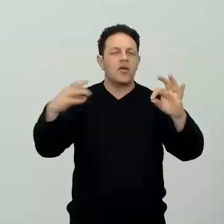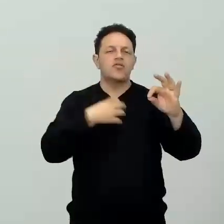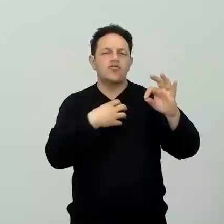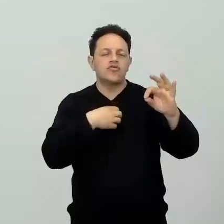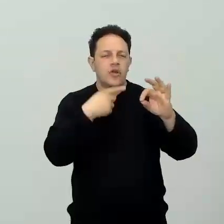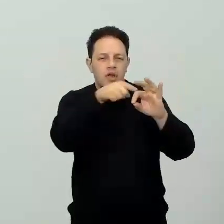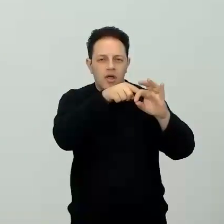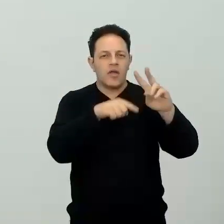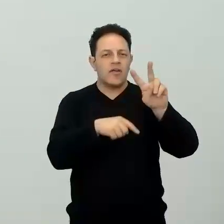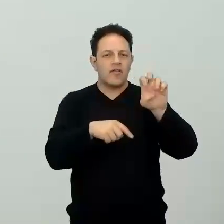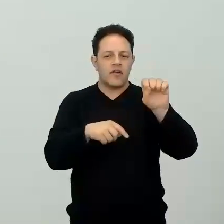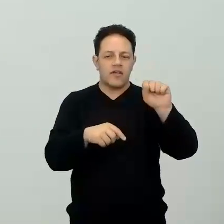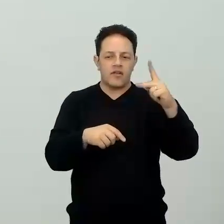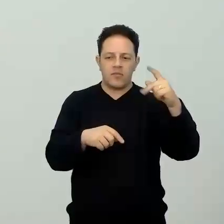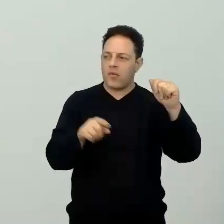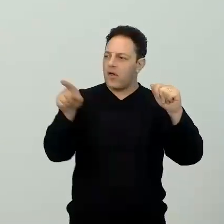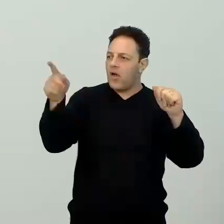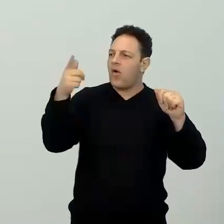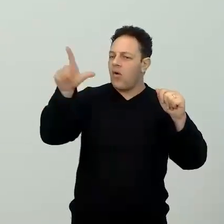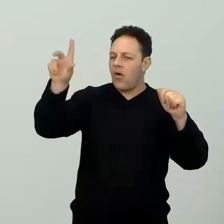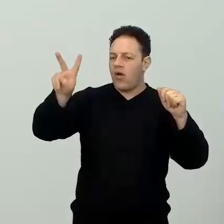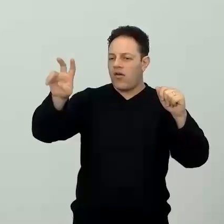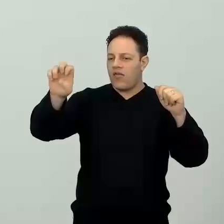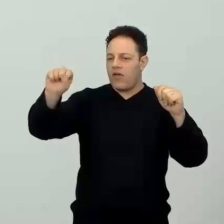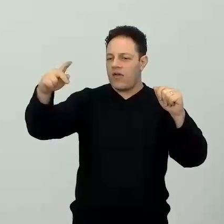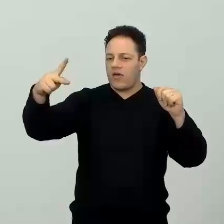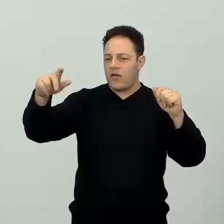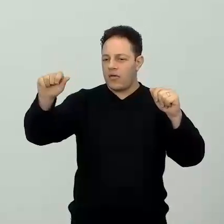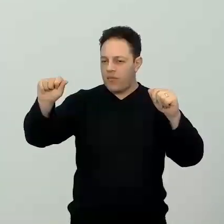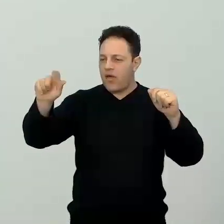comportamento, entendeu? E aí,